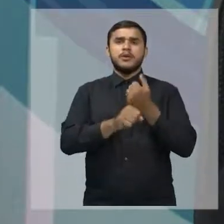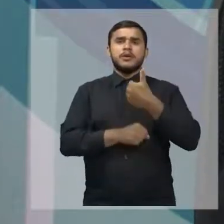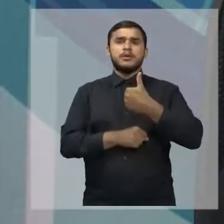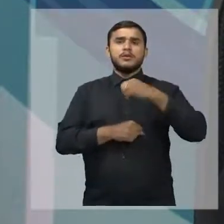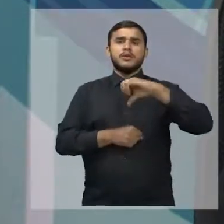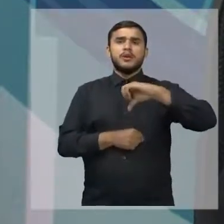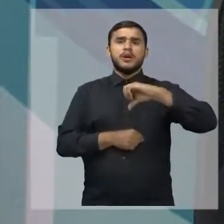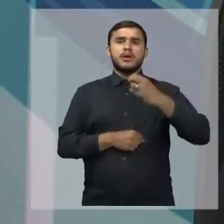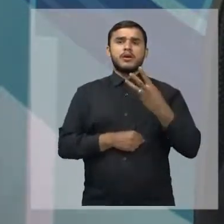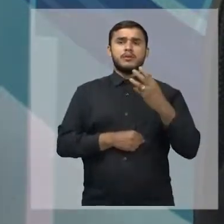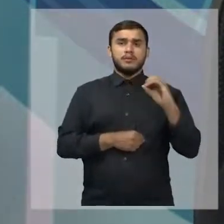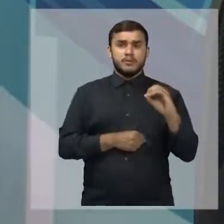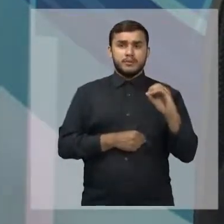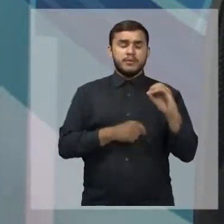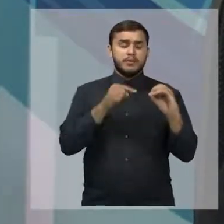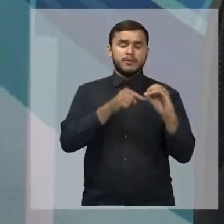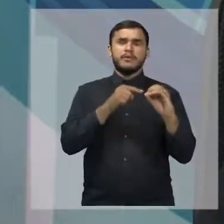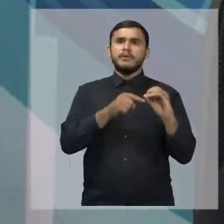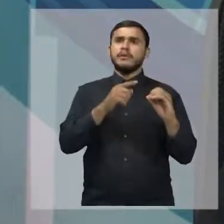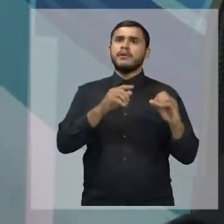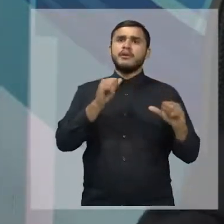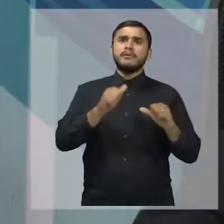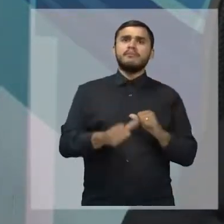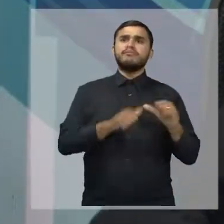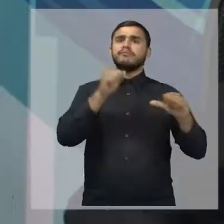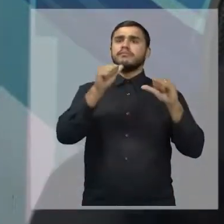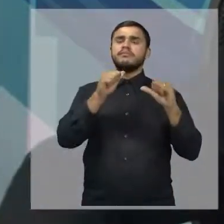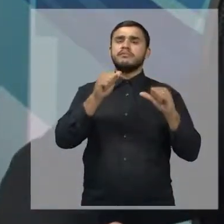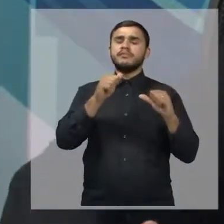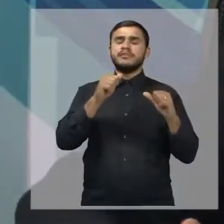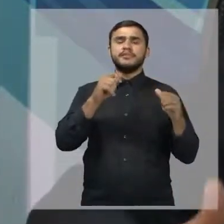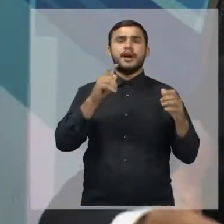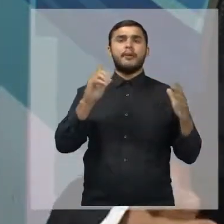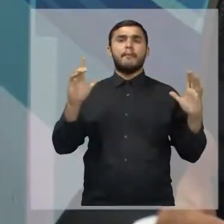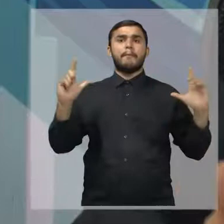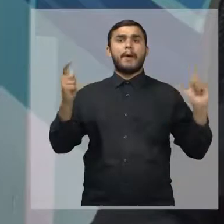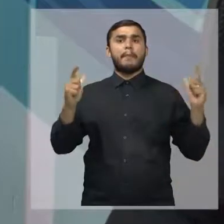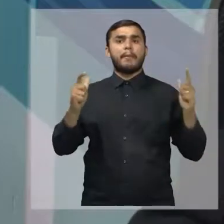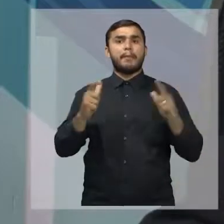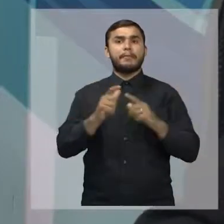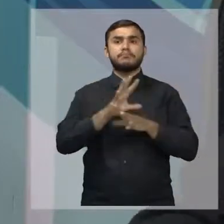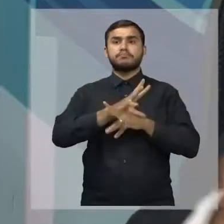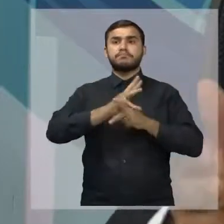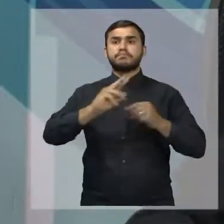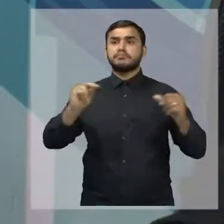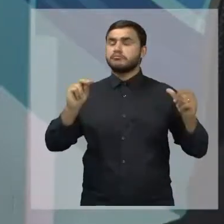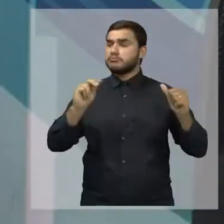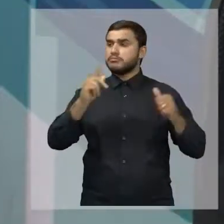houve a Revolução, os partidos foram extintos. Criaram-se novos partidos